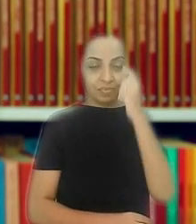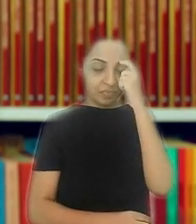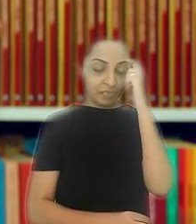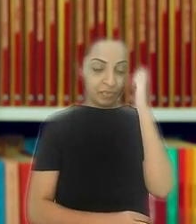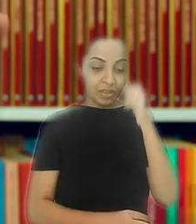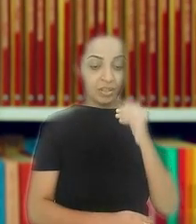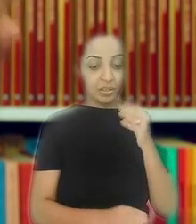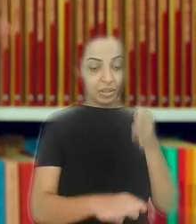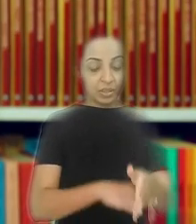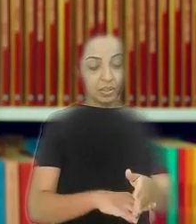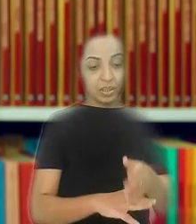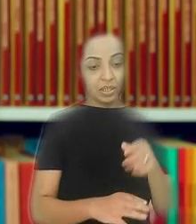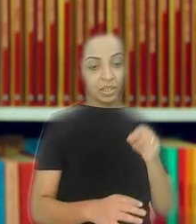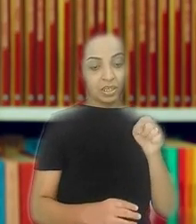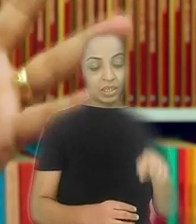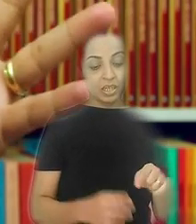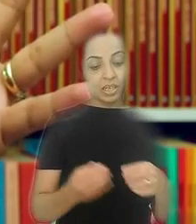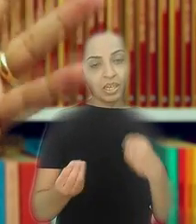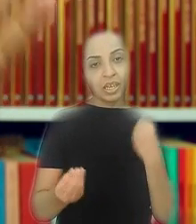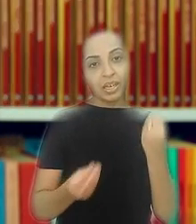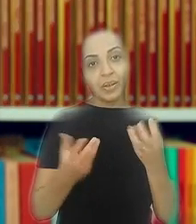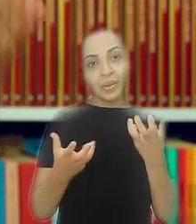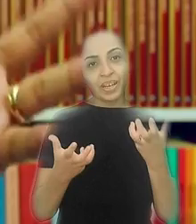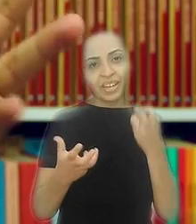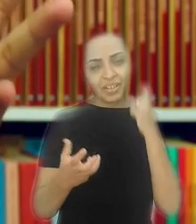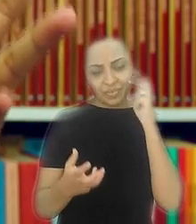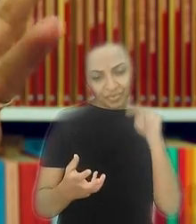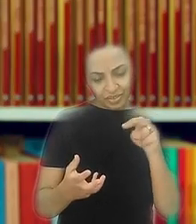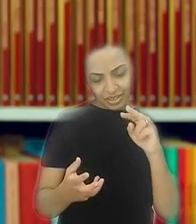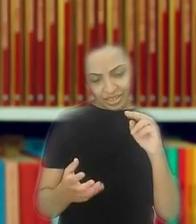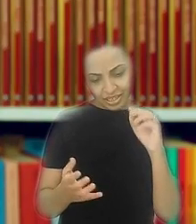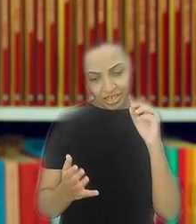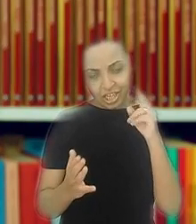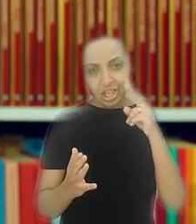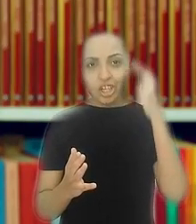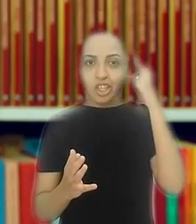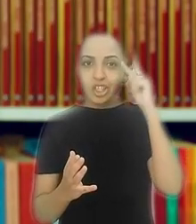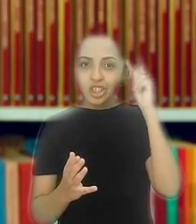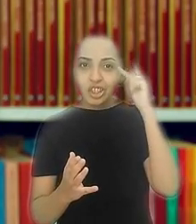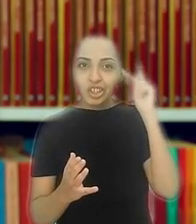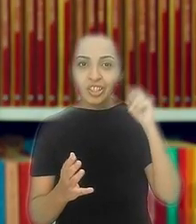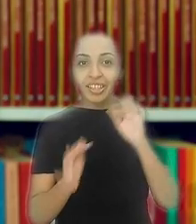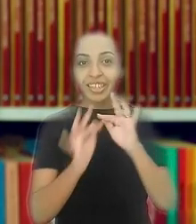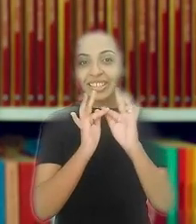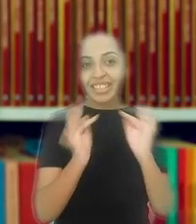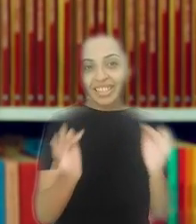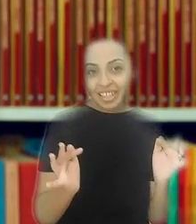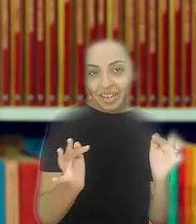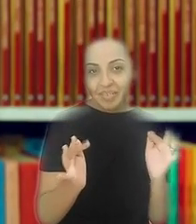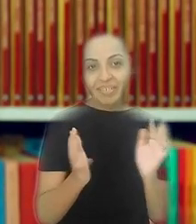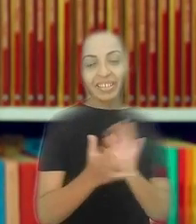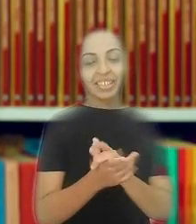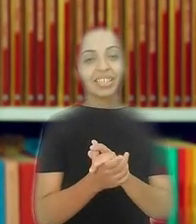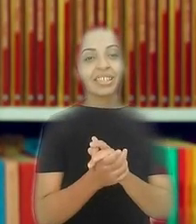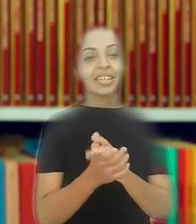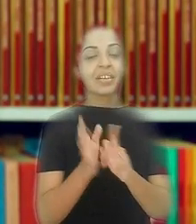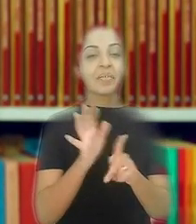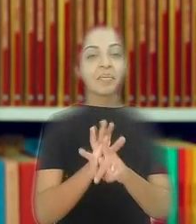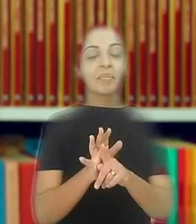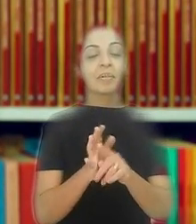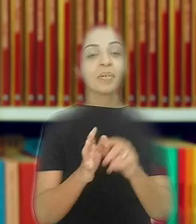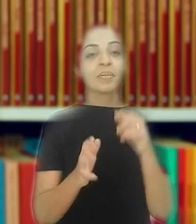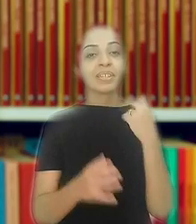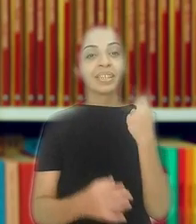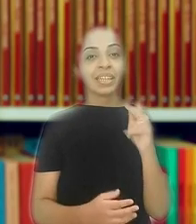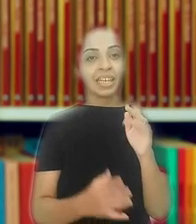a gente eu falei que quis partir para narrativa gráfica para aliviar a cabeça a gente lê uma história dessa tão simples né típicas do